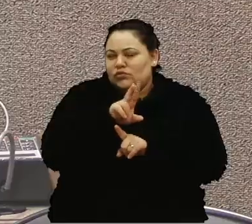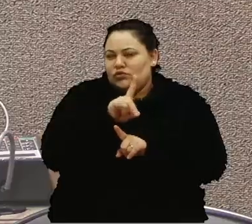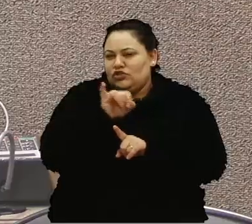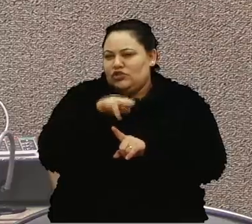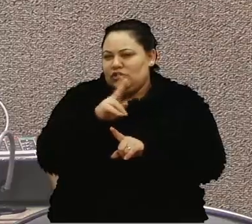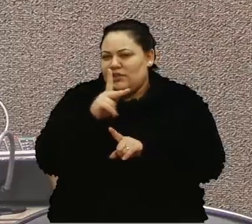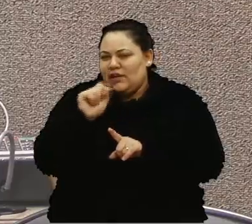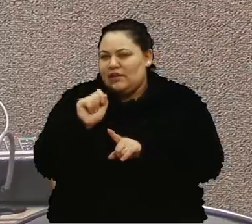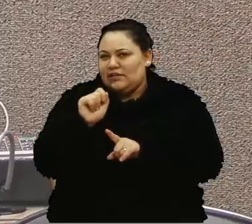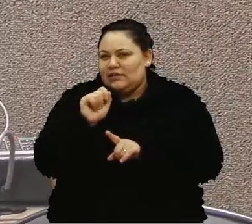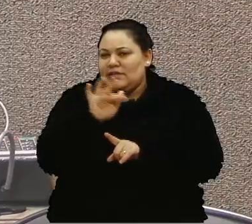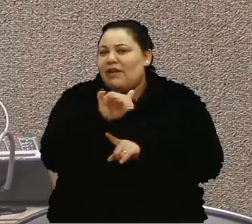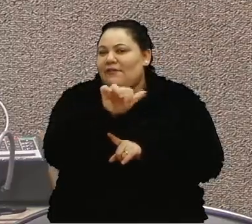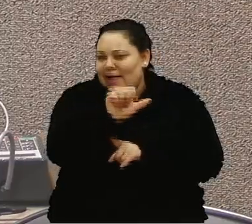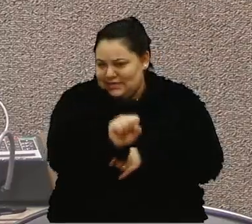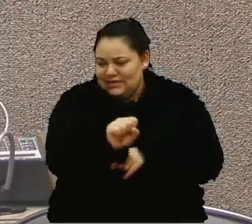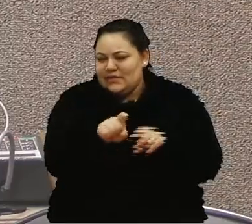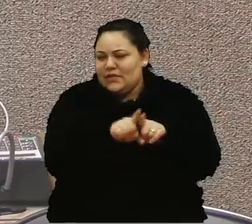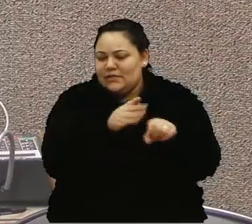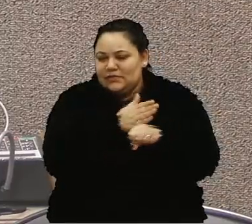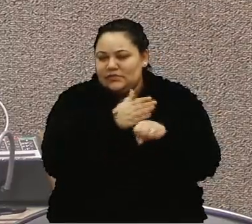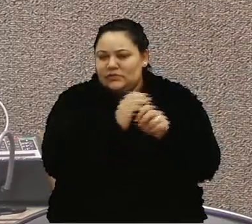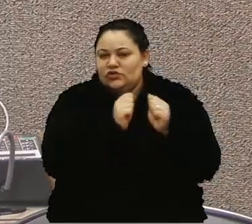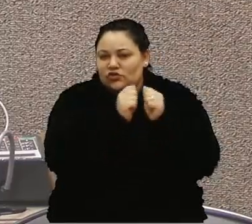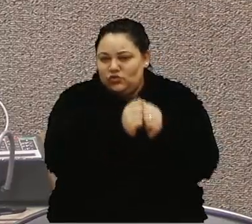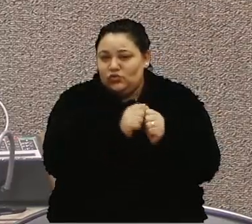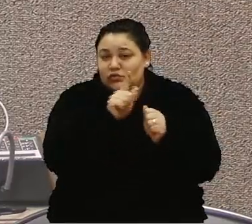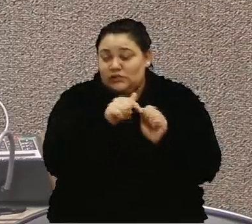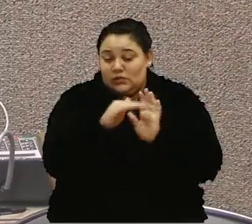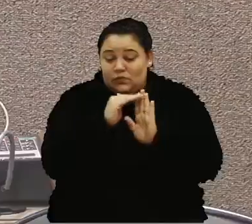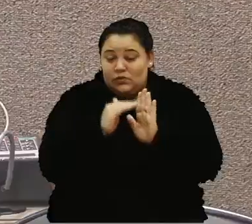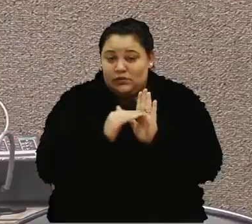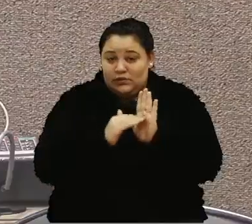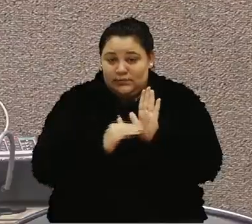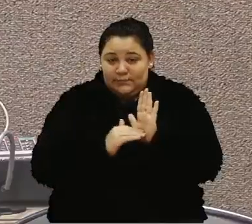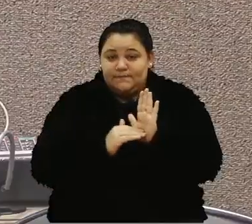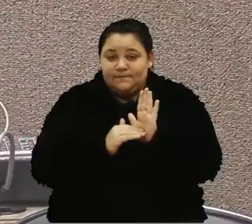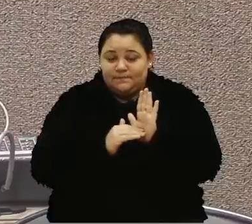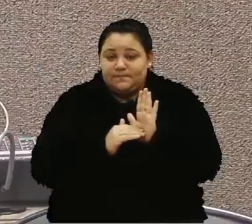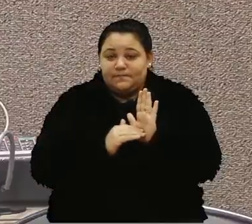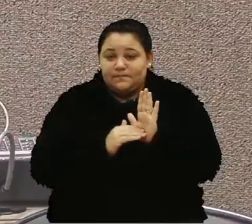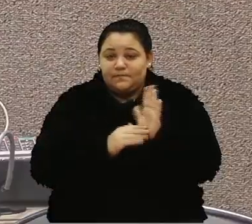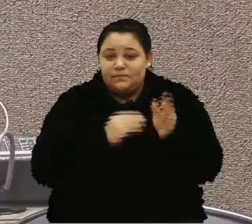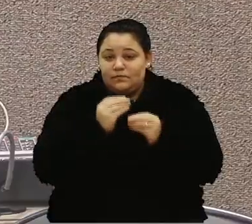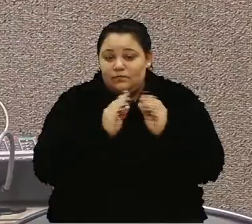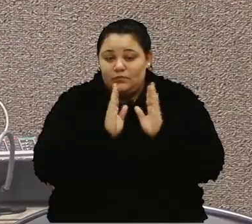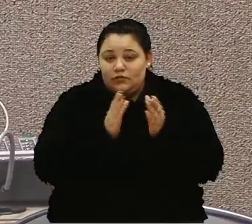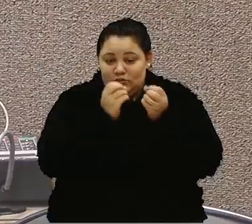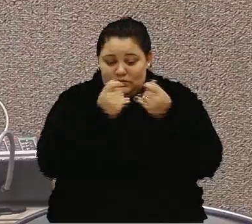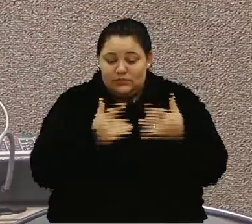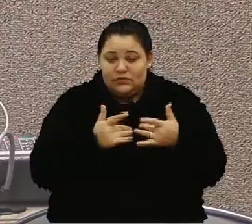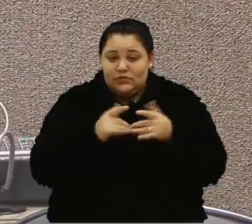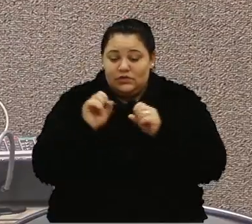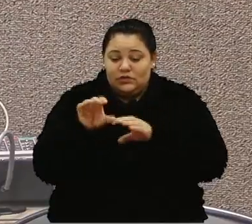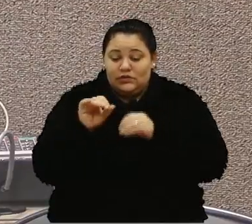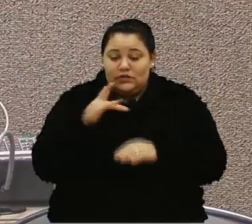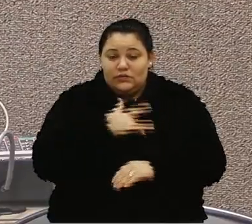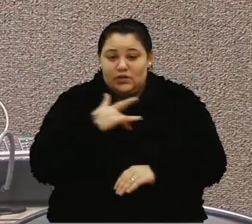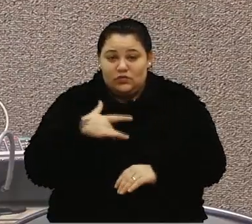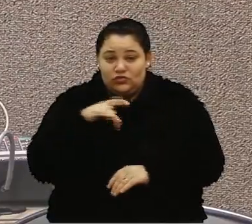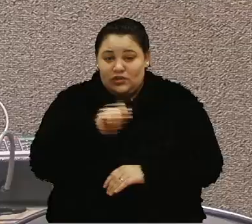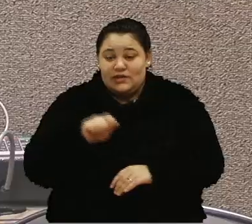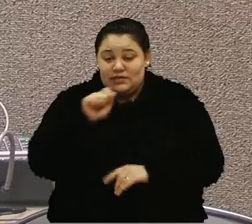na Fundação de Assistência Social. Era um programa, como já falou, Educação, Saúde e Assistência,